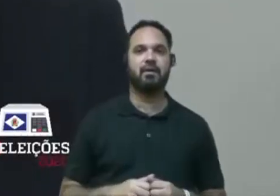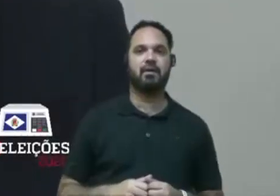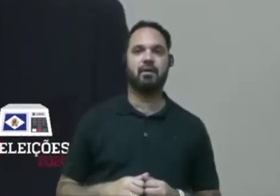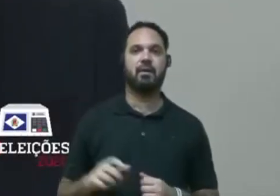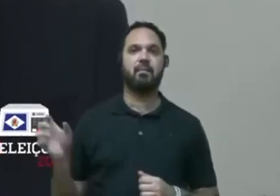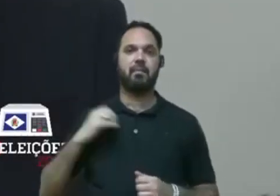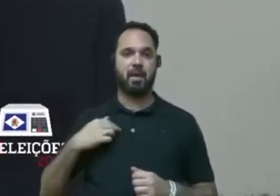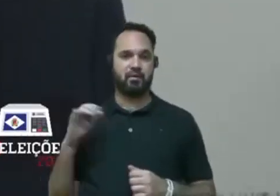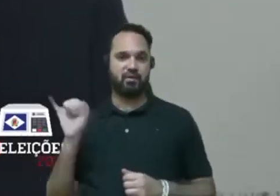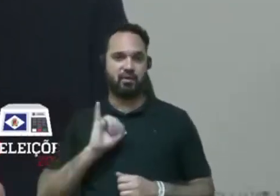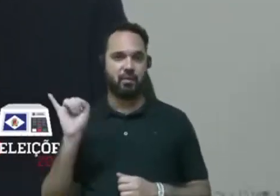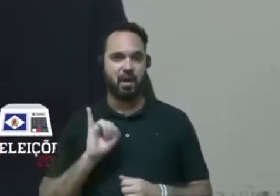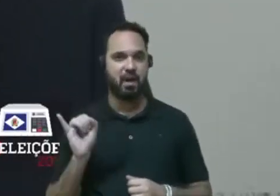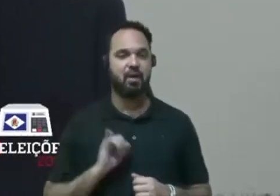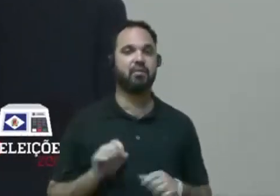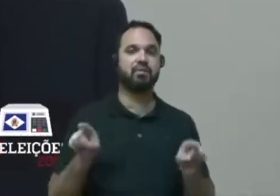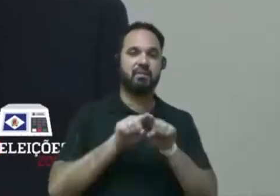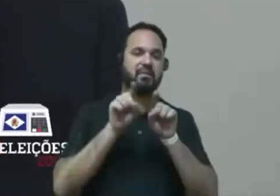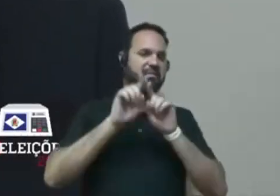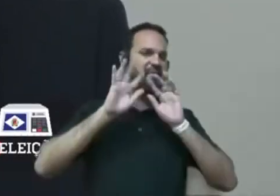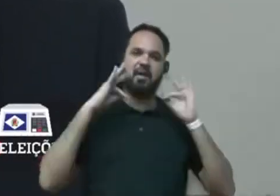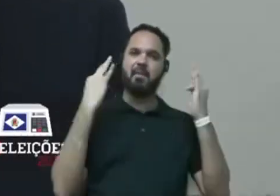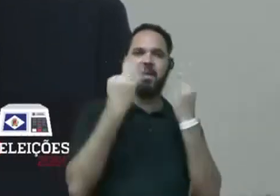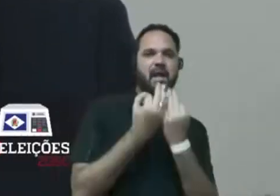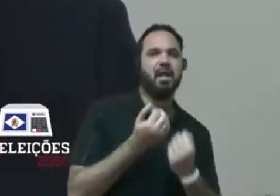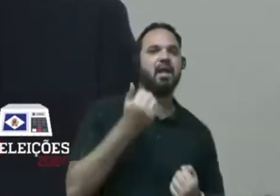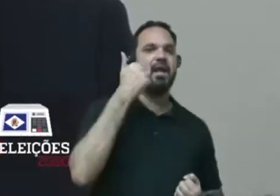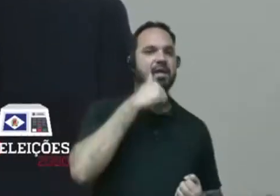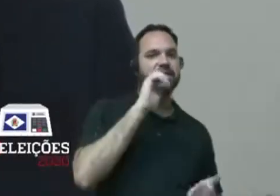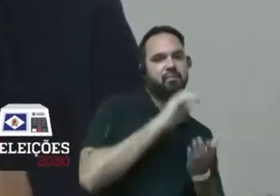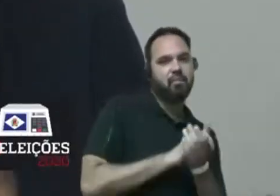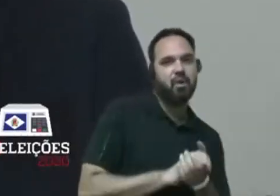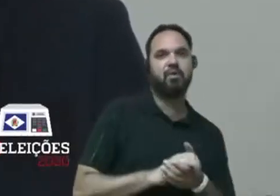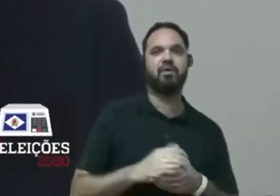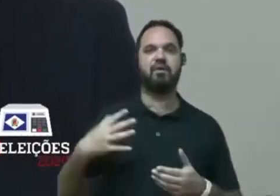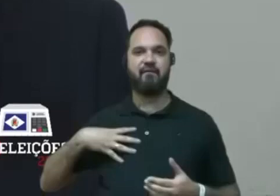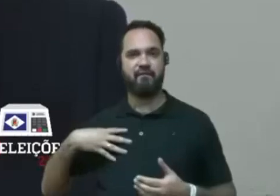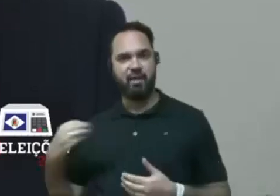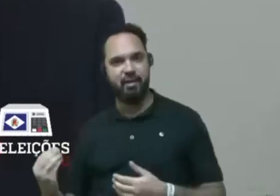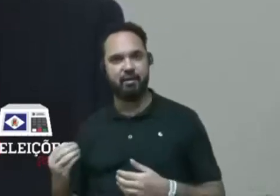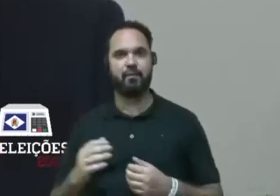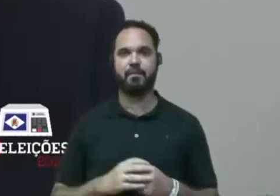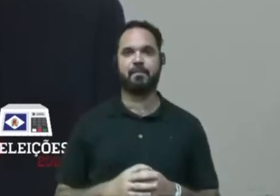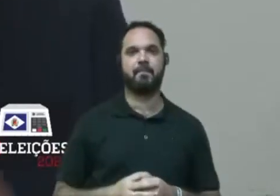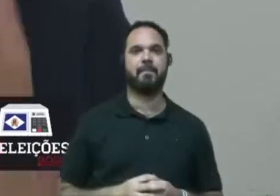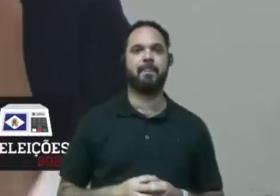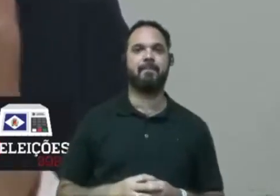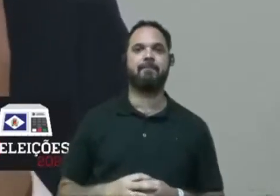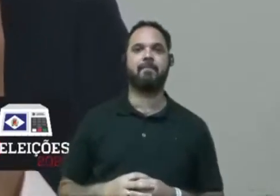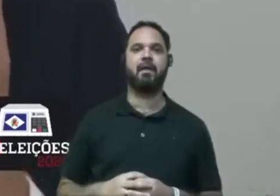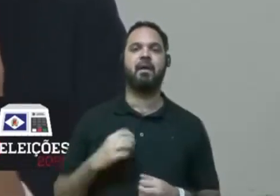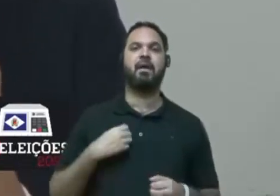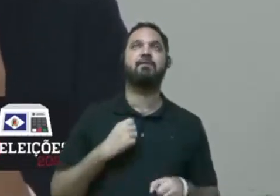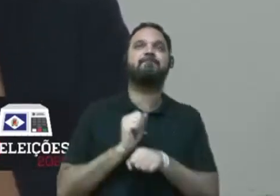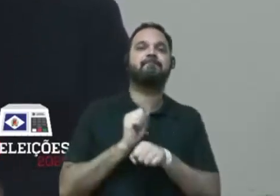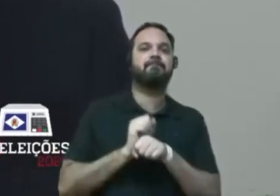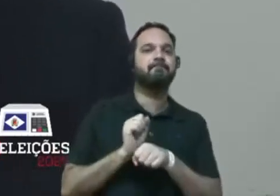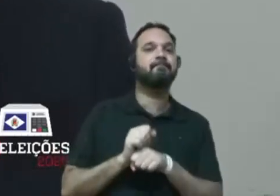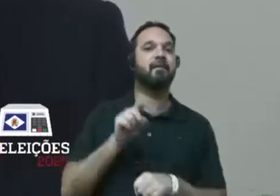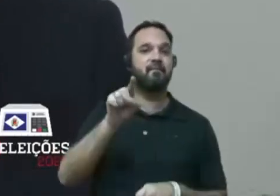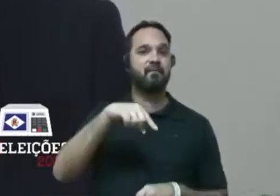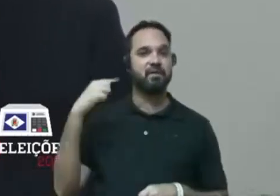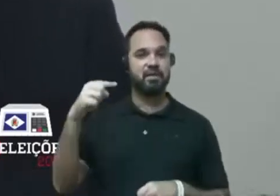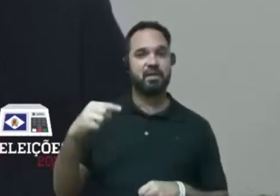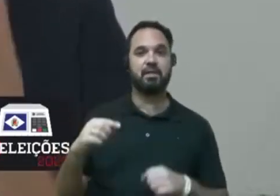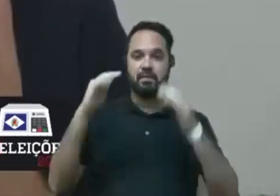meus irmãos e da minha família da minha esposa Bruna e do meu filho jogo eu espero ter honrado